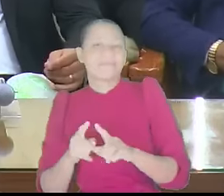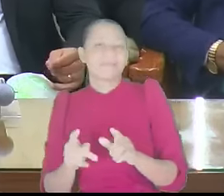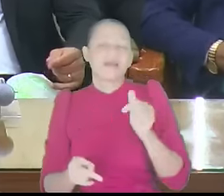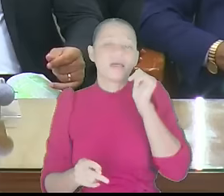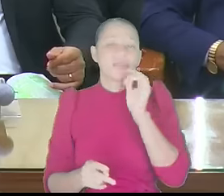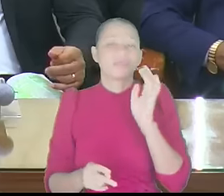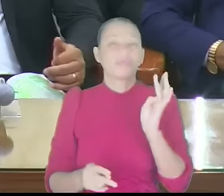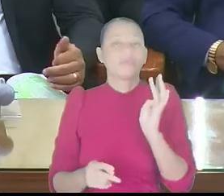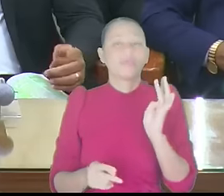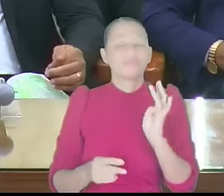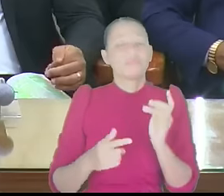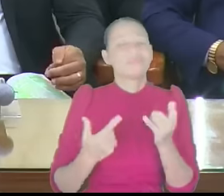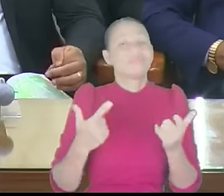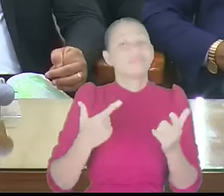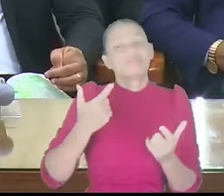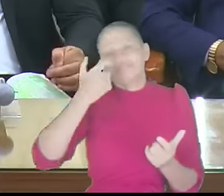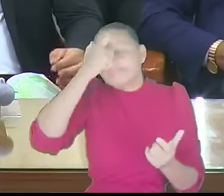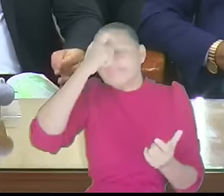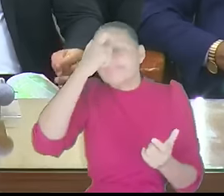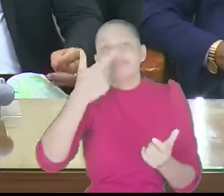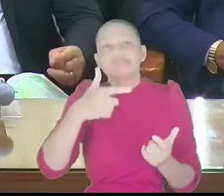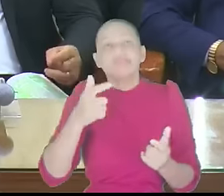juízo, sabe o que ela fez?